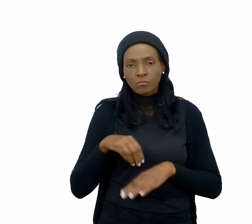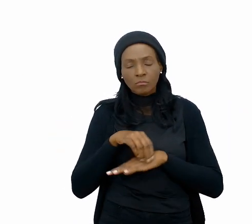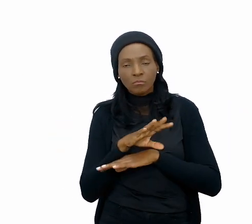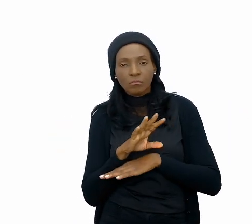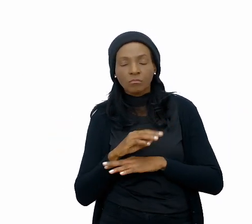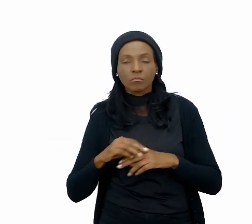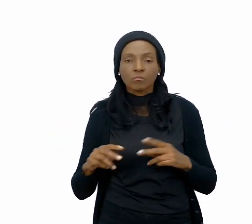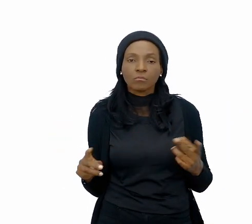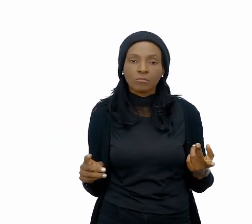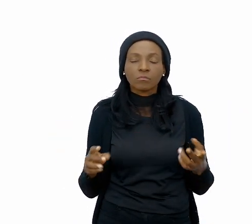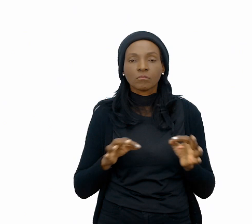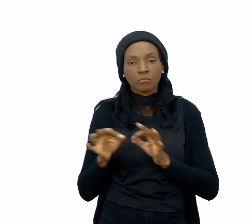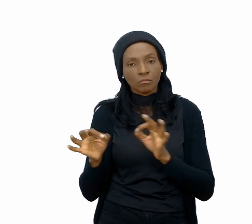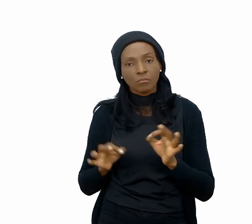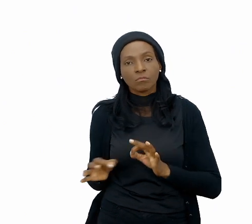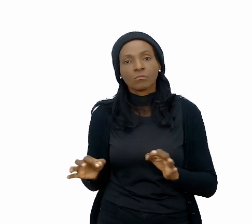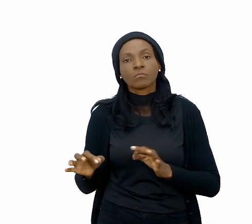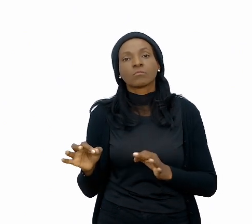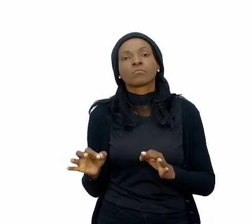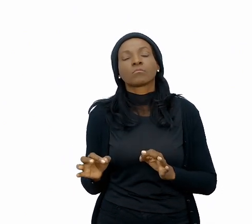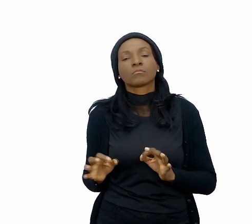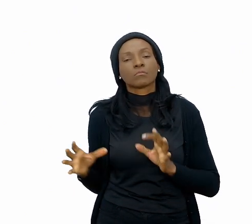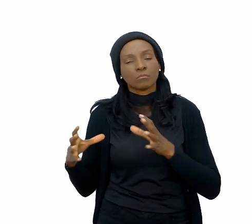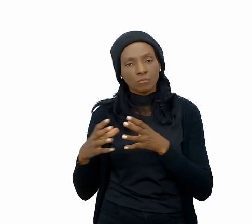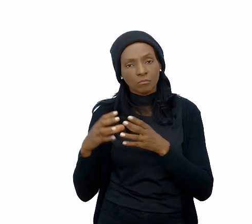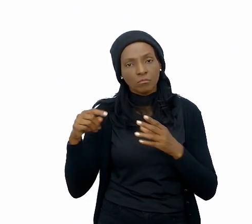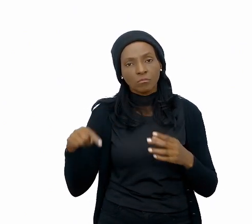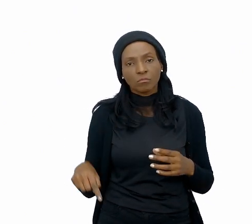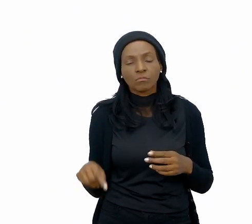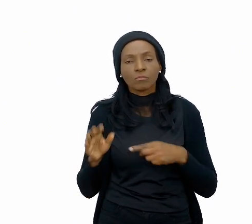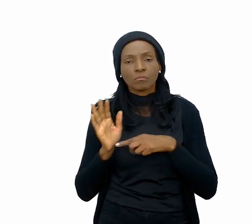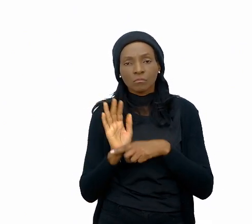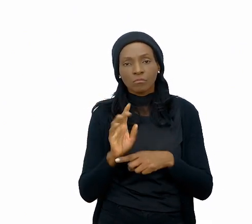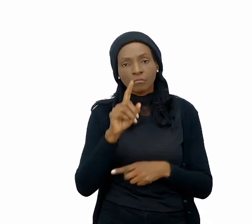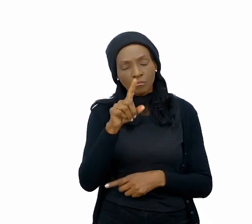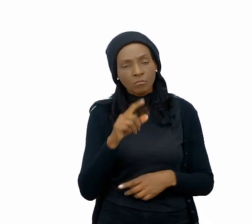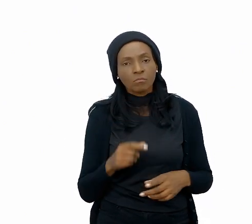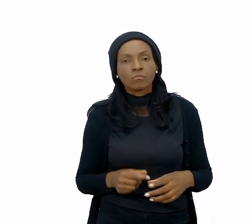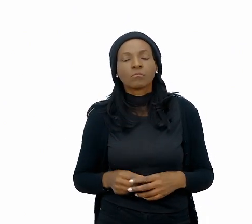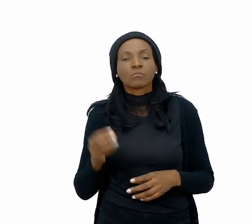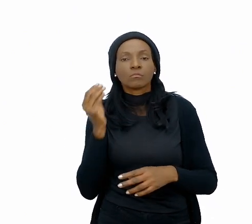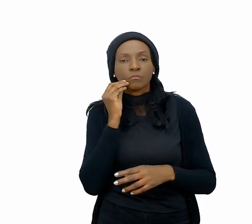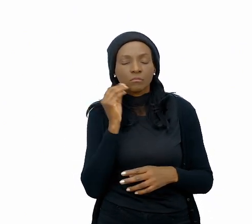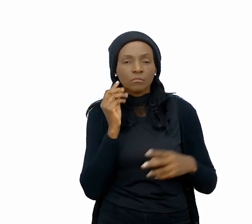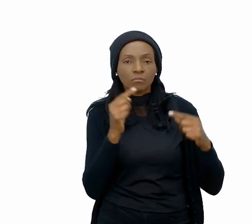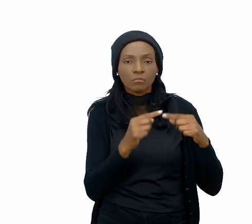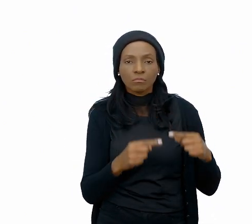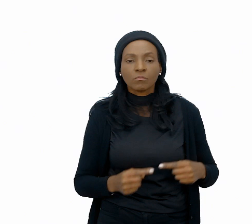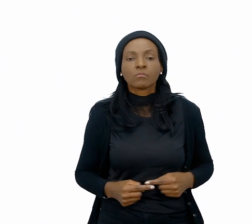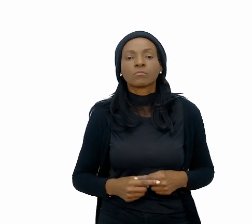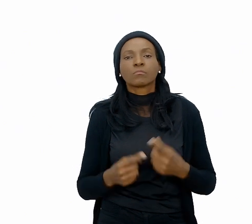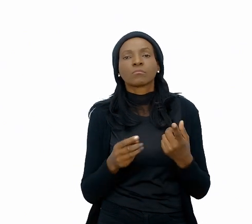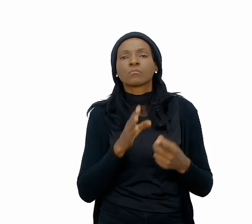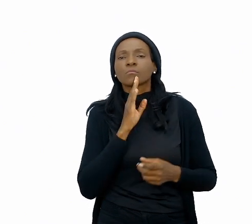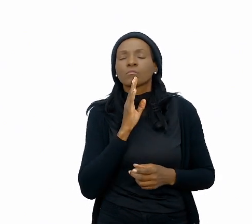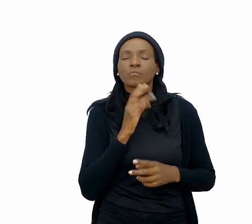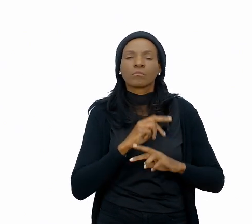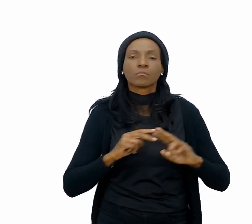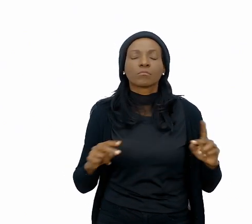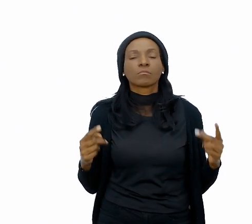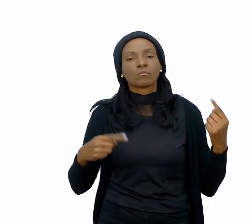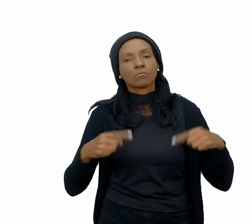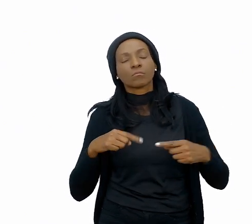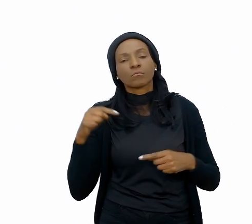sugestão elaborada pela nossa equipe, para que vocês coloquem em jogo os conhecimentos discutidos aqui